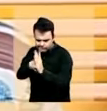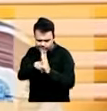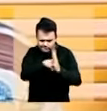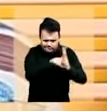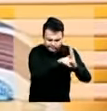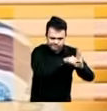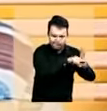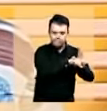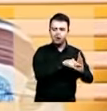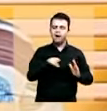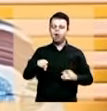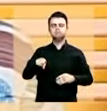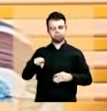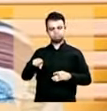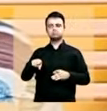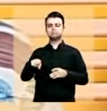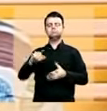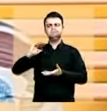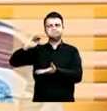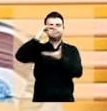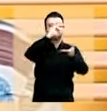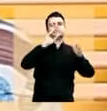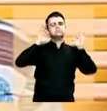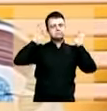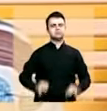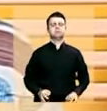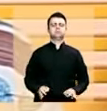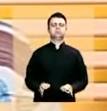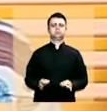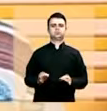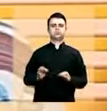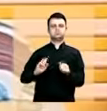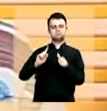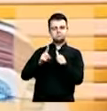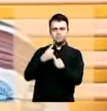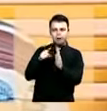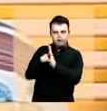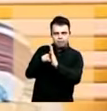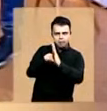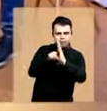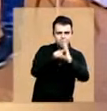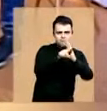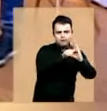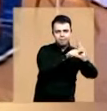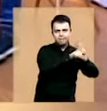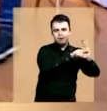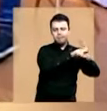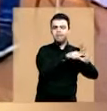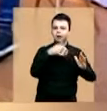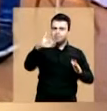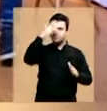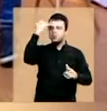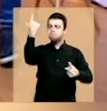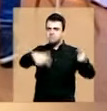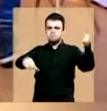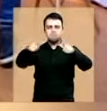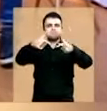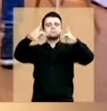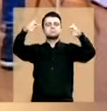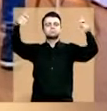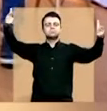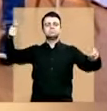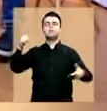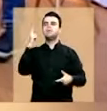para que o programa possa dar certo, né? Então, a primeira peneira agora, né? A primeira peneira. Possa